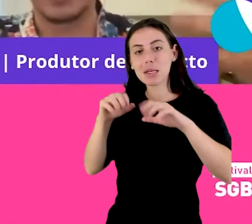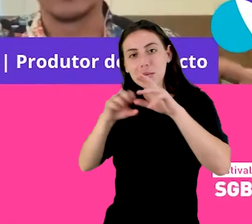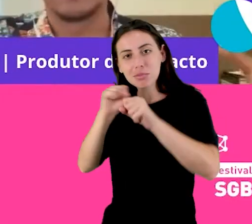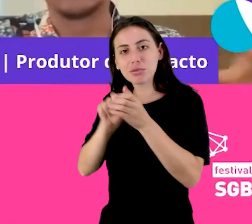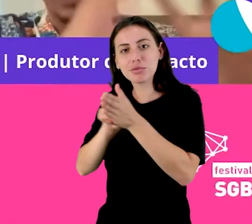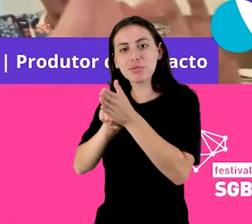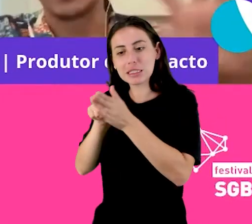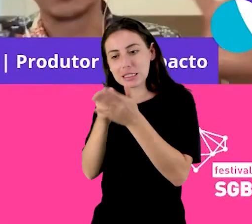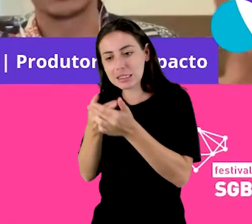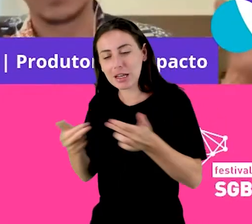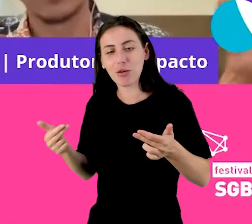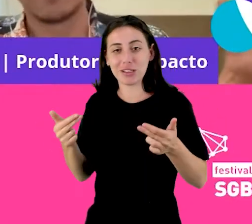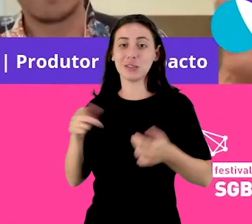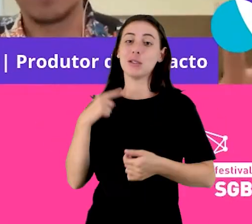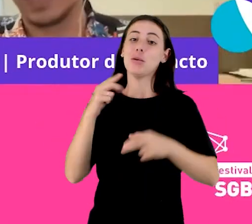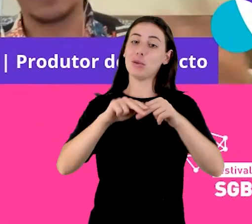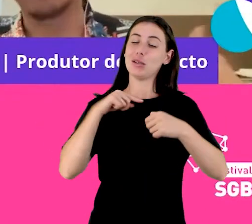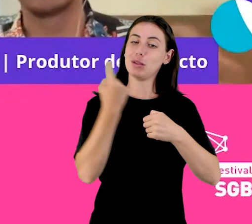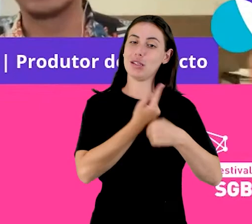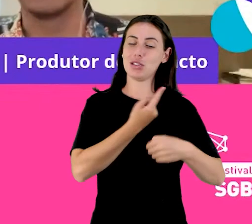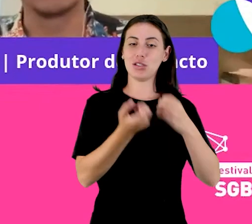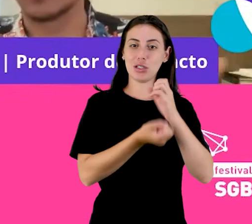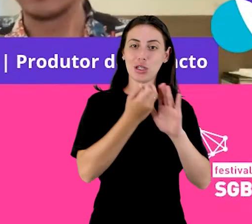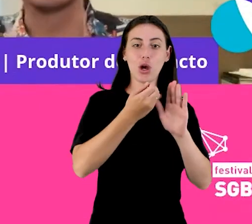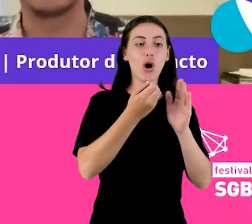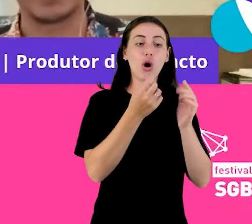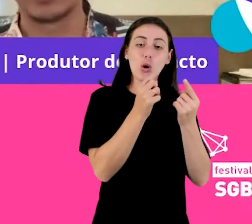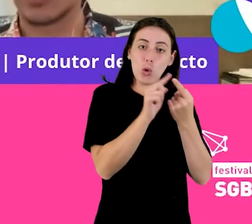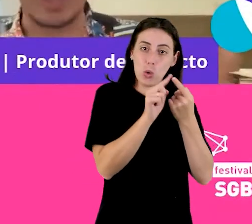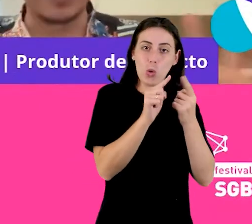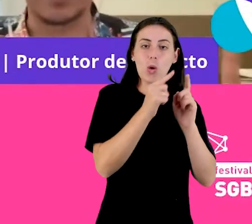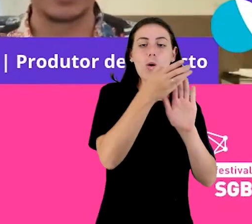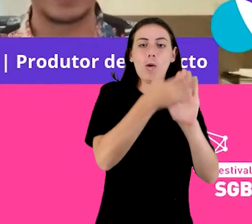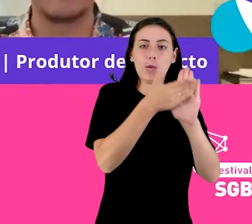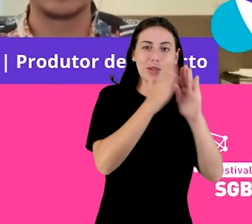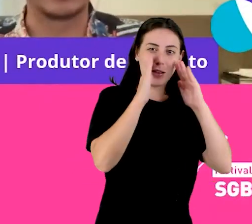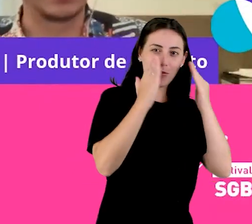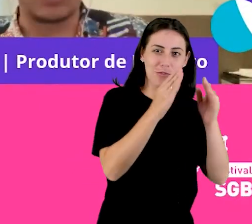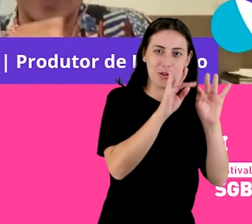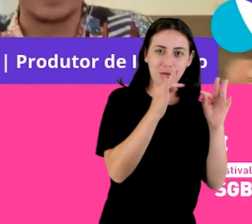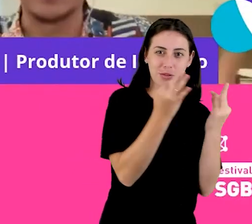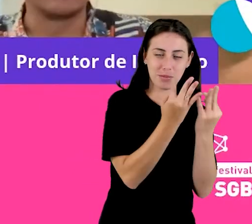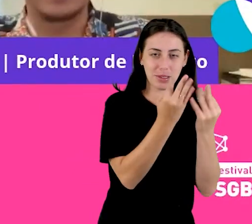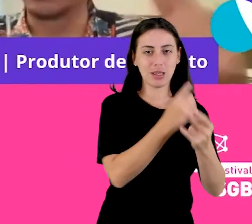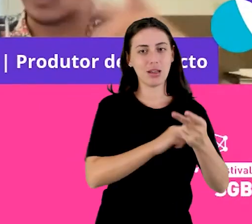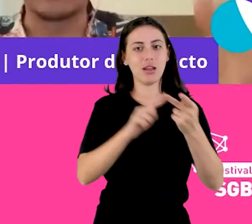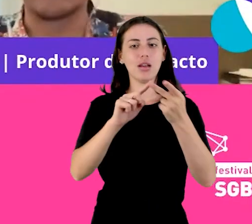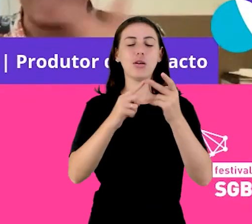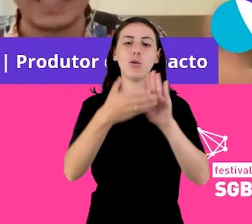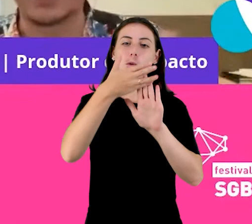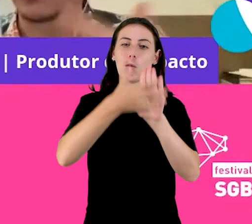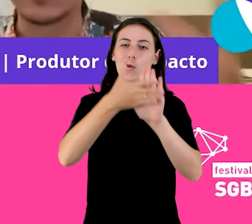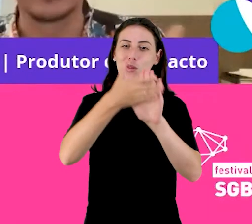fez primeiro roteiros de discussão que sirvam só perguntas disparadoras, que qualquer pessoa pode pegar, fazer uma sessão e só para puxar